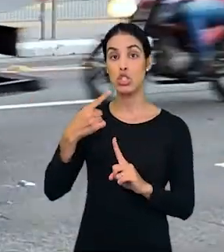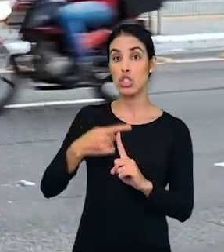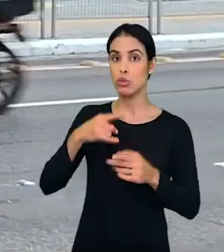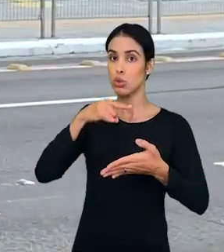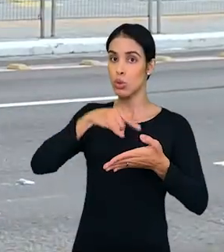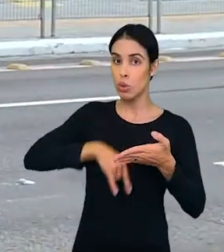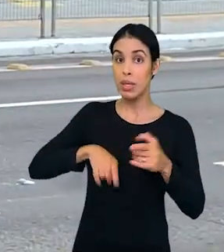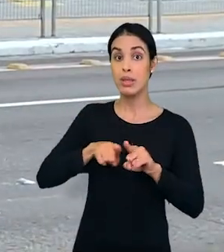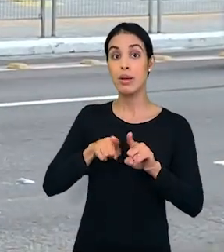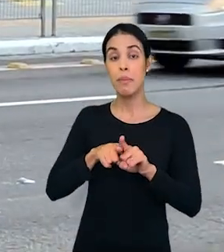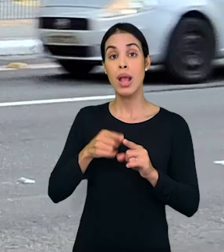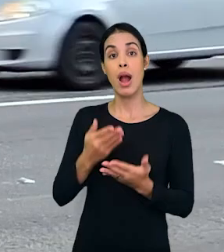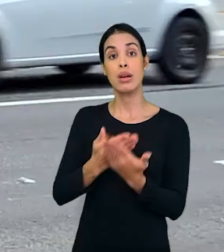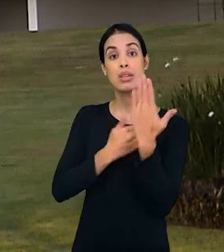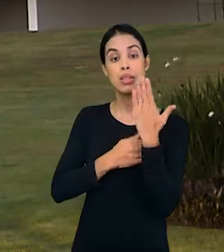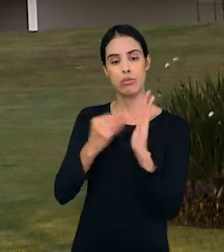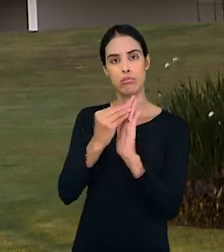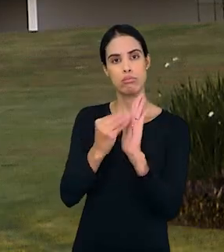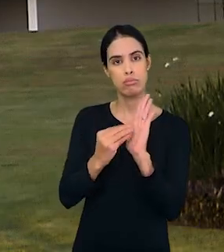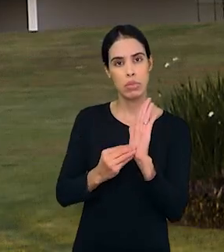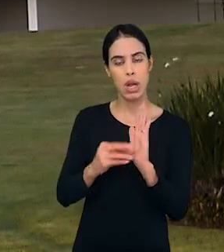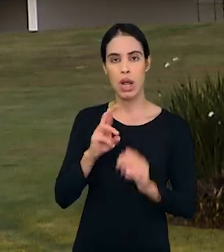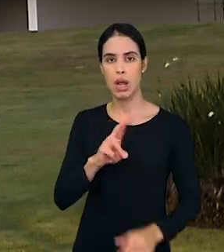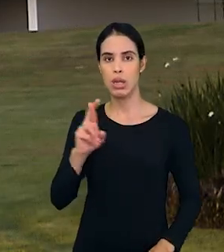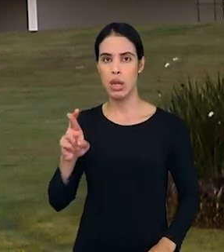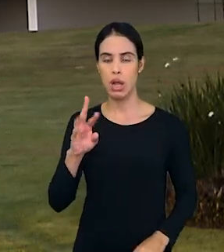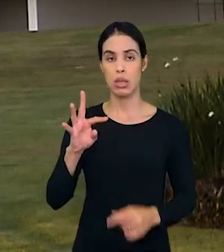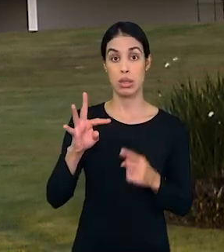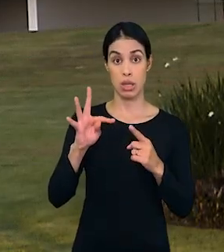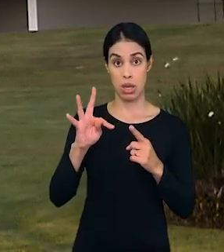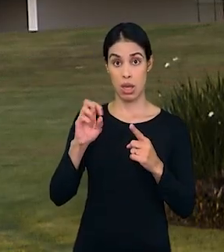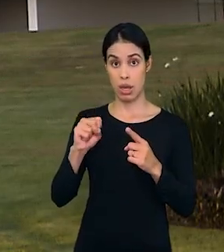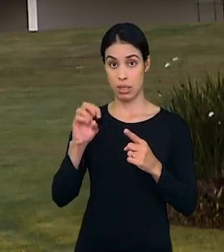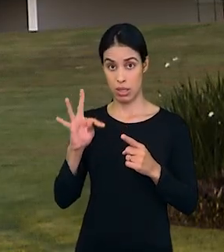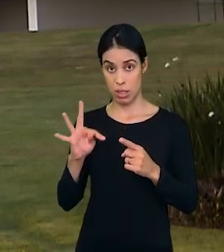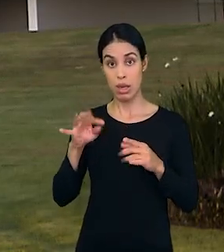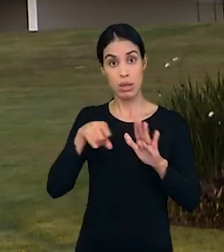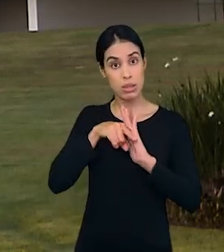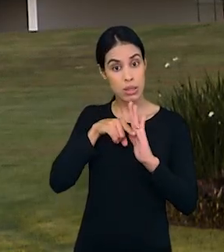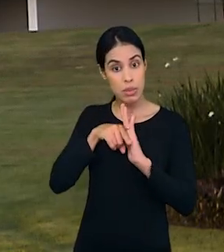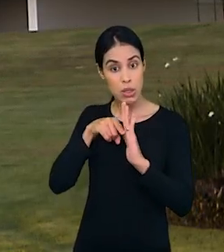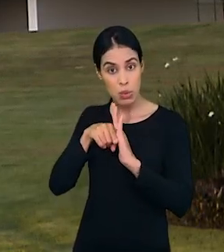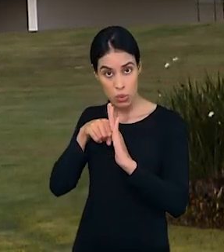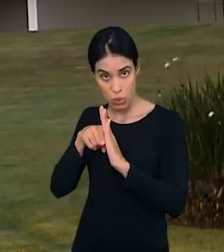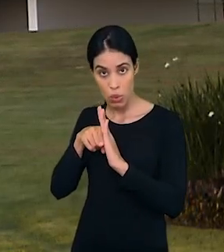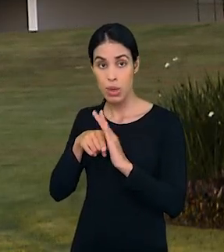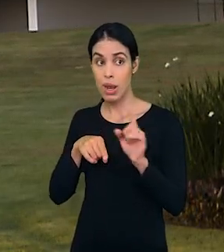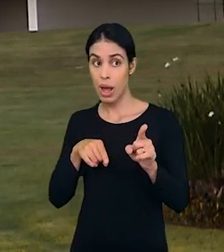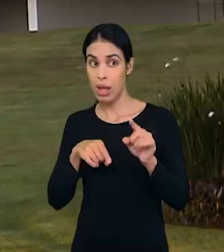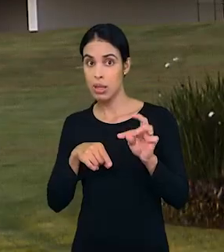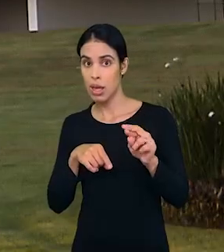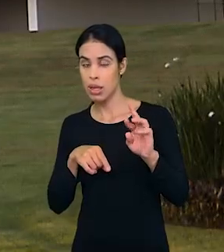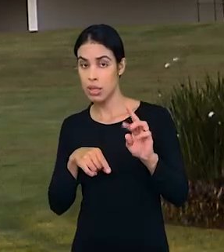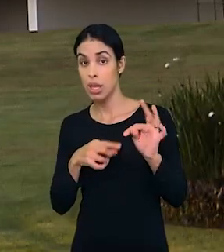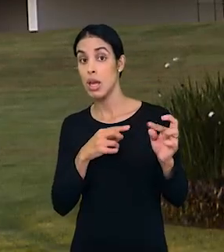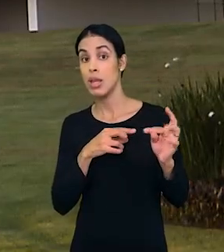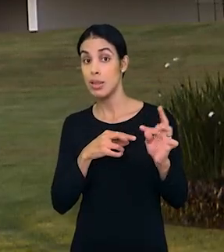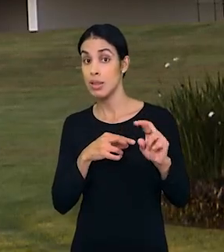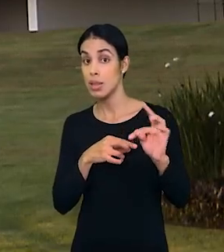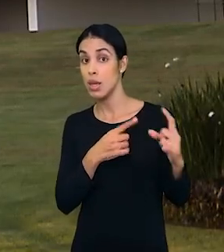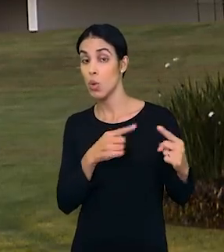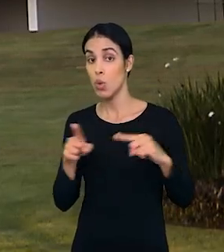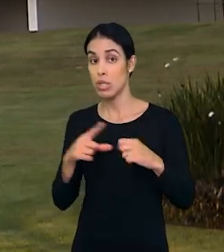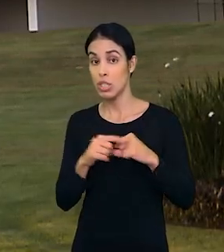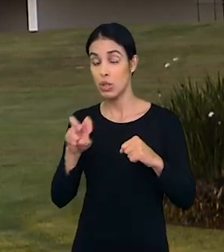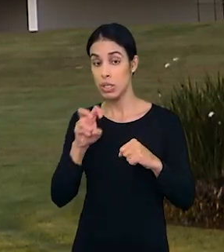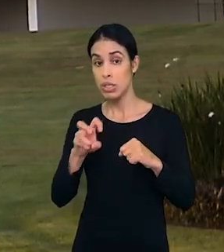documento e conteúdo dos arquivos. Em recurso de revista ao TST, a AESA alegou que a decisão do regional violou o artigo